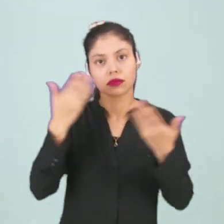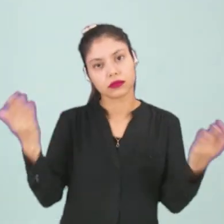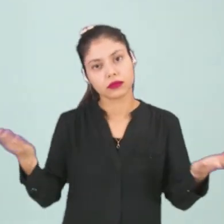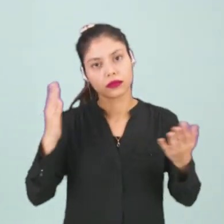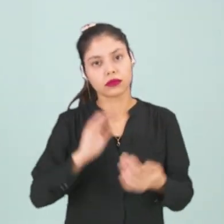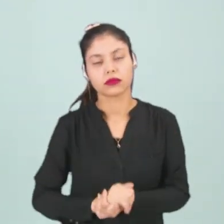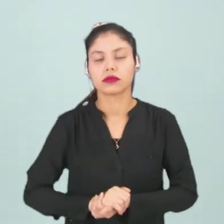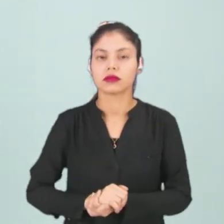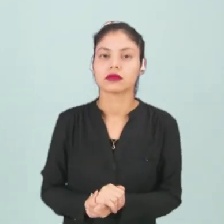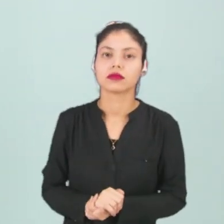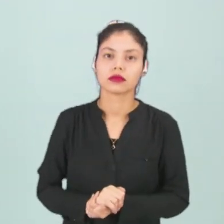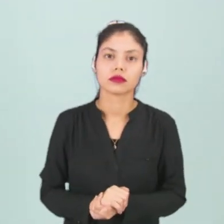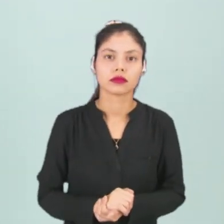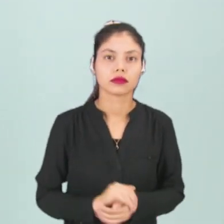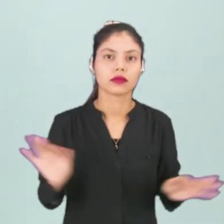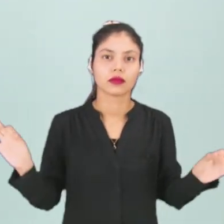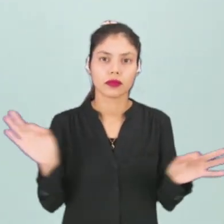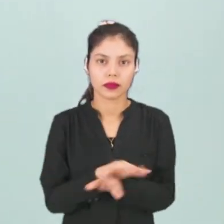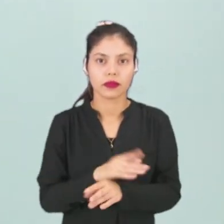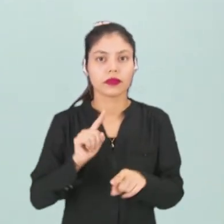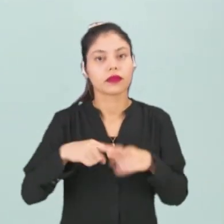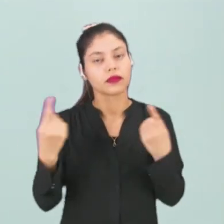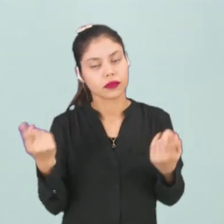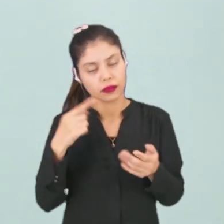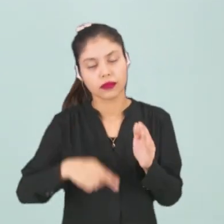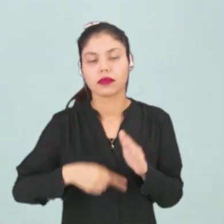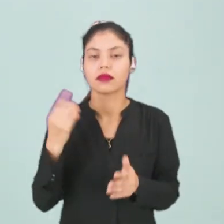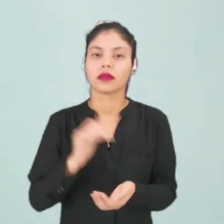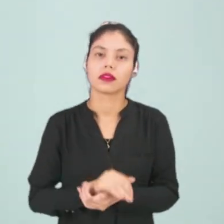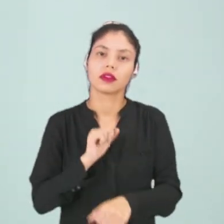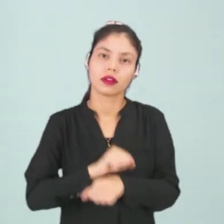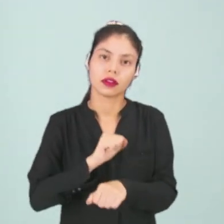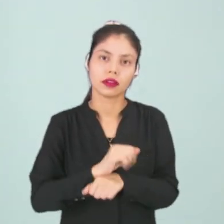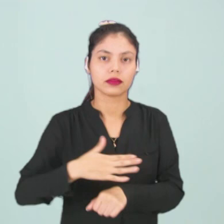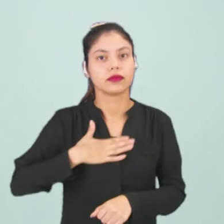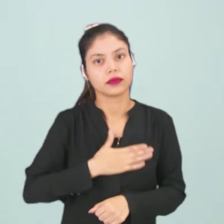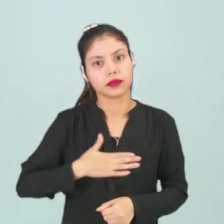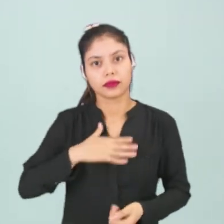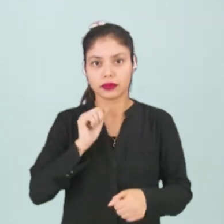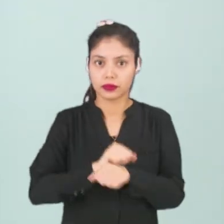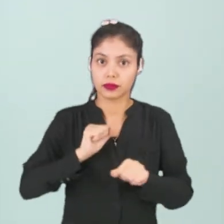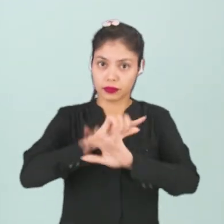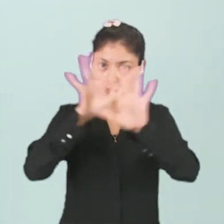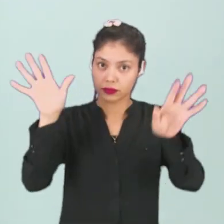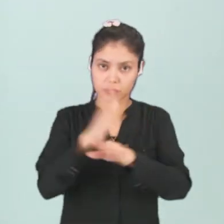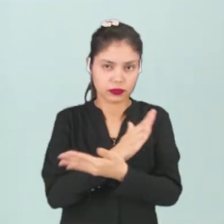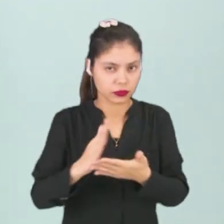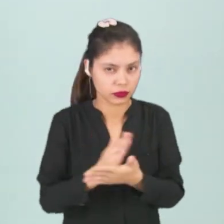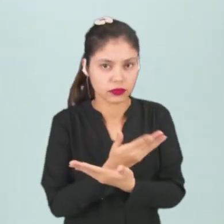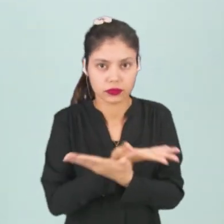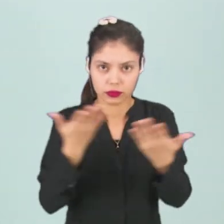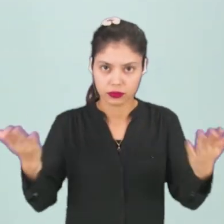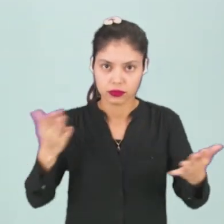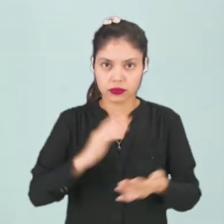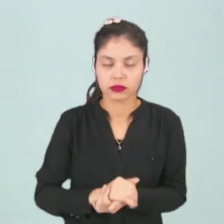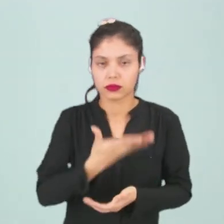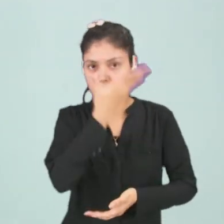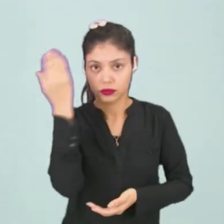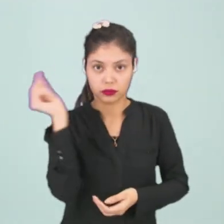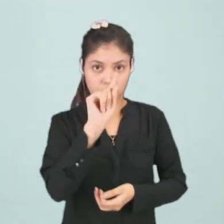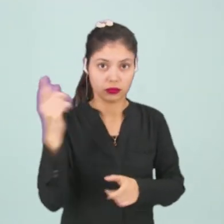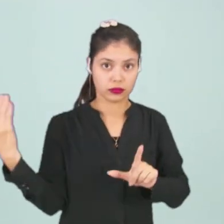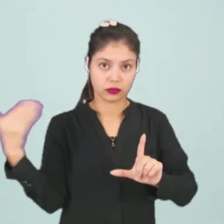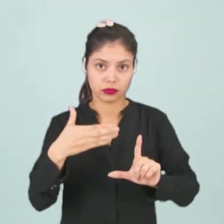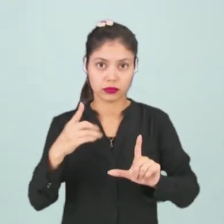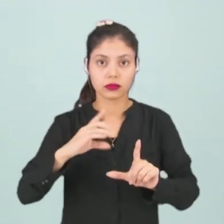pessoal, aqui ficamos mais uma vez, né? Espero que vocês tenham gostado, espero que tenha esclarecido algumas coisas para vocês. E não esqueça de